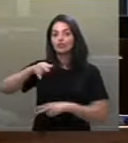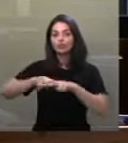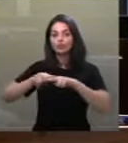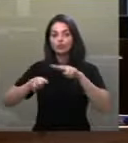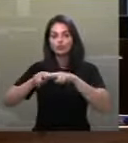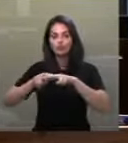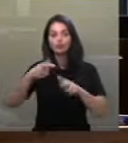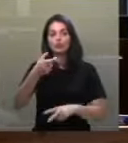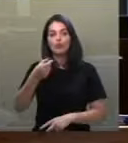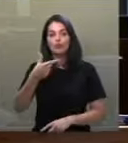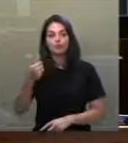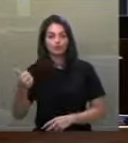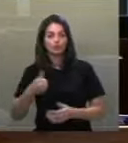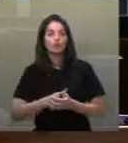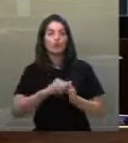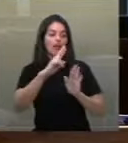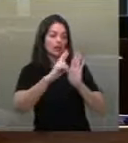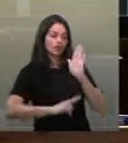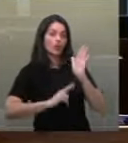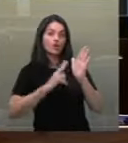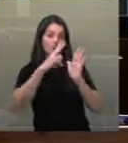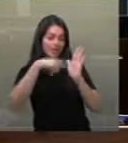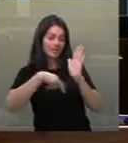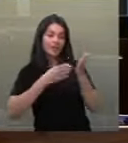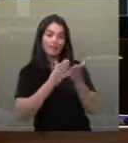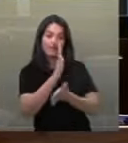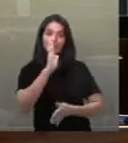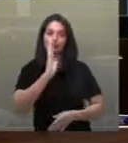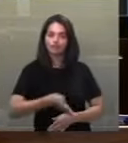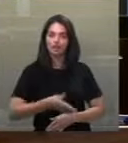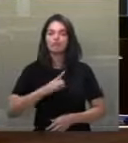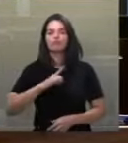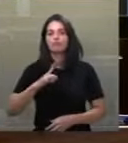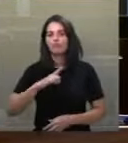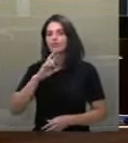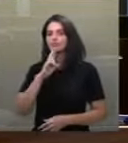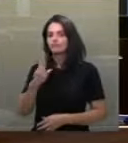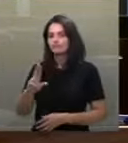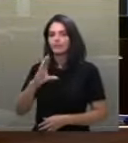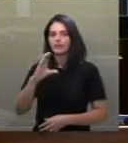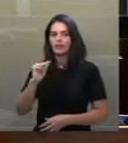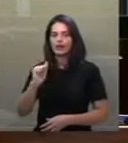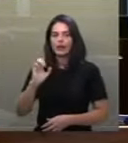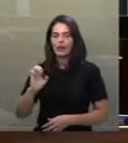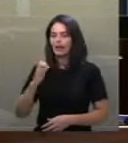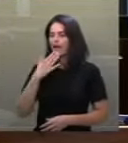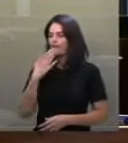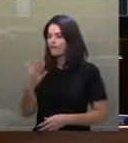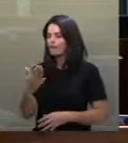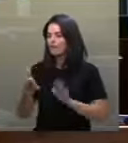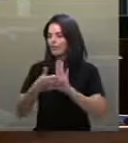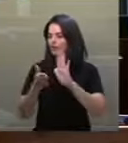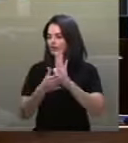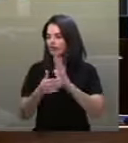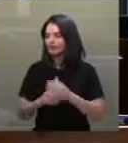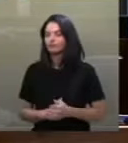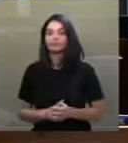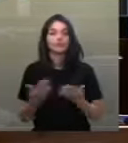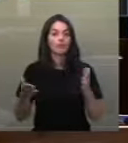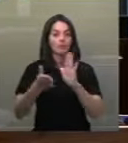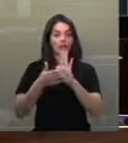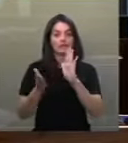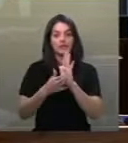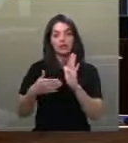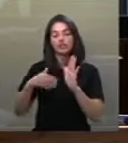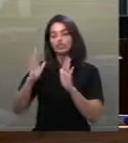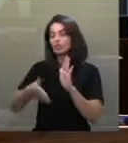o relatório foi lido e aprovado, passando a constituir parecer da CAI favorável à matéria. A matéria foi encaminhada para o